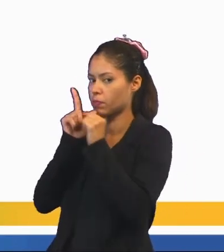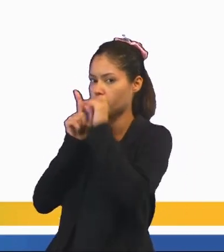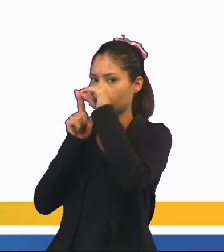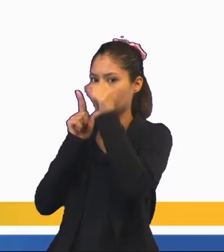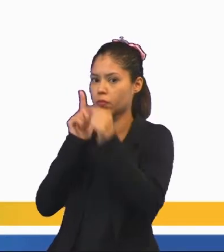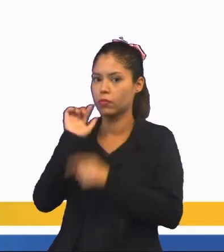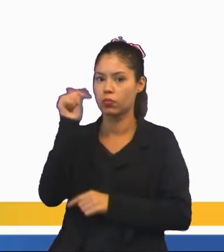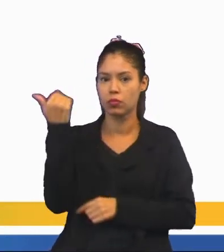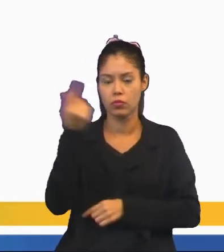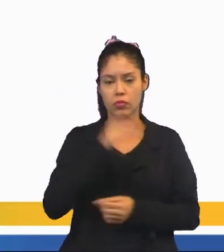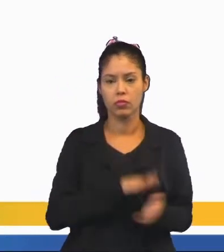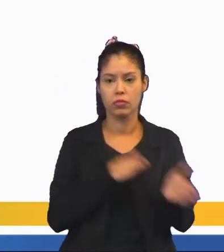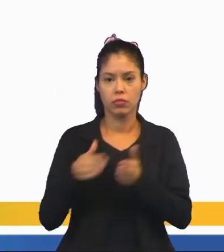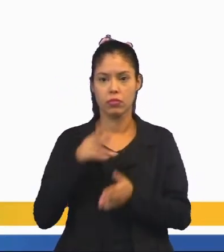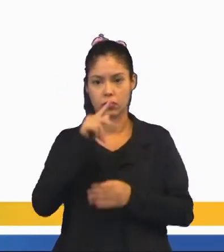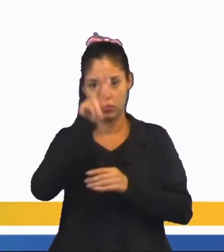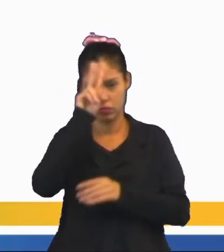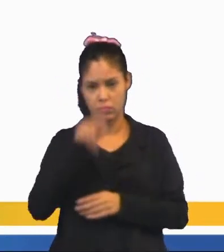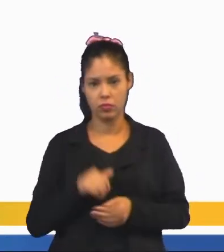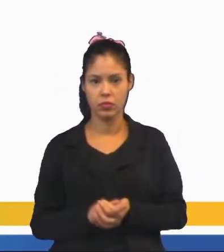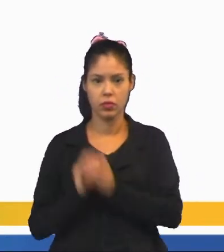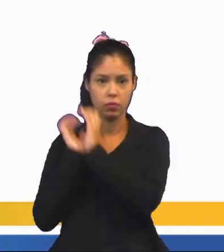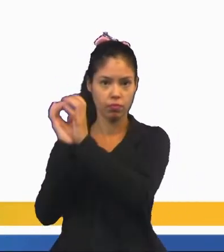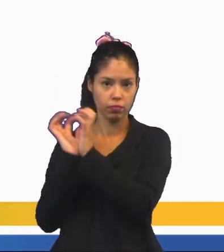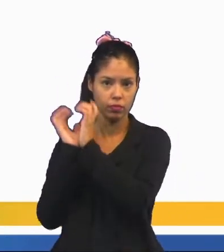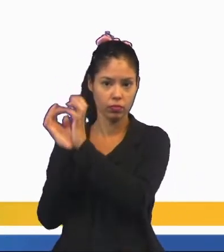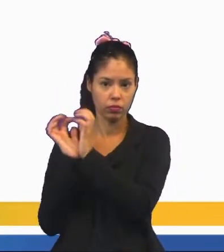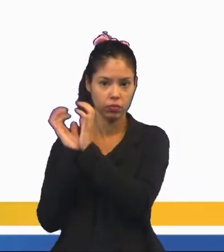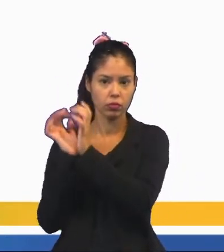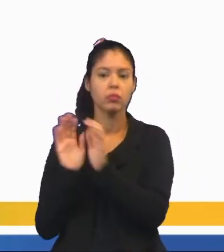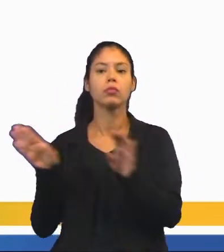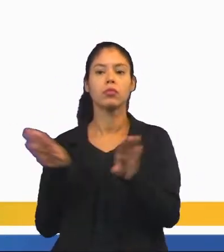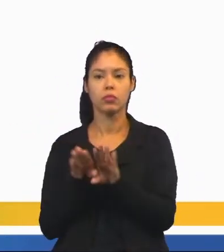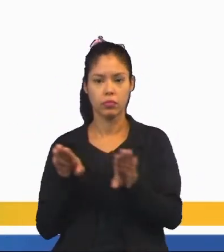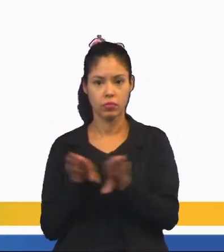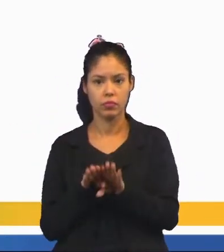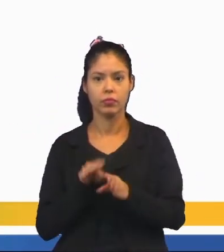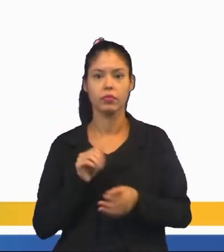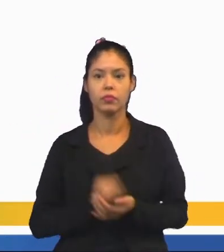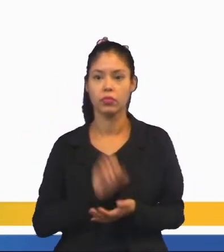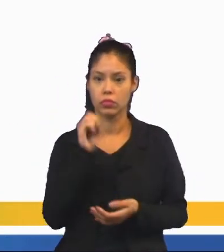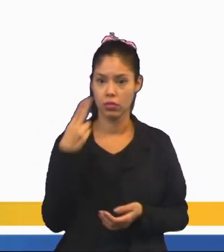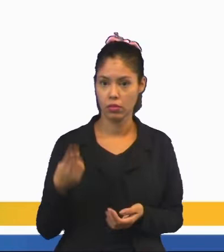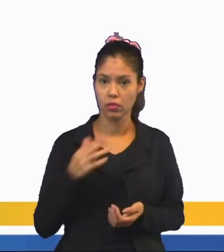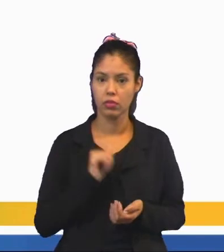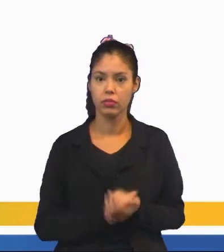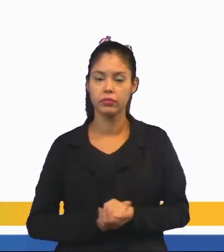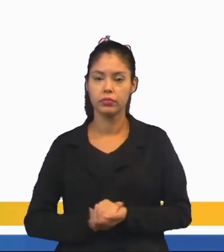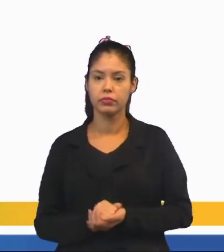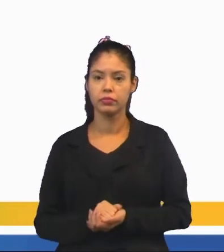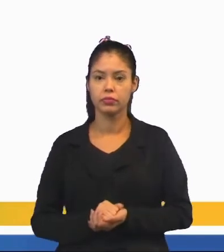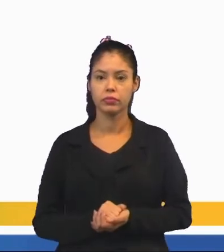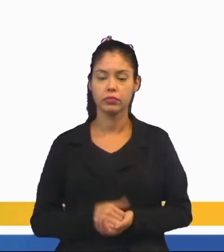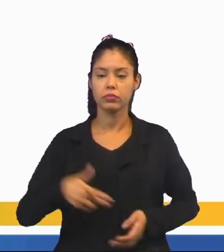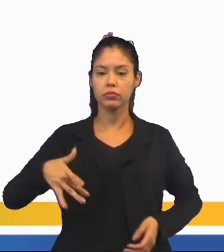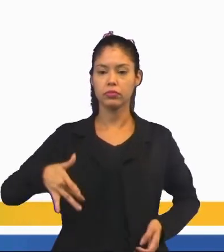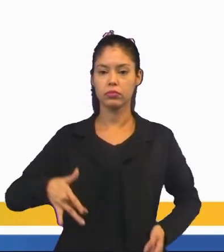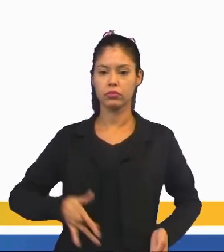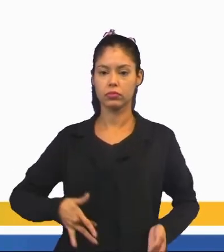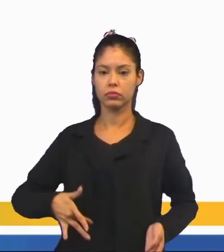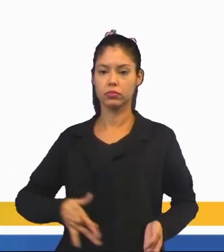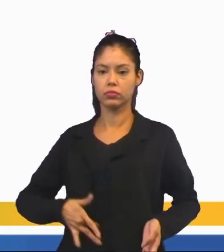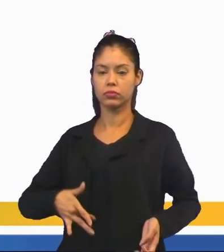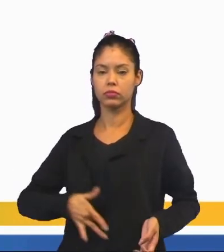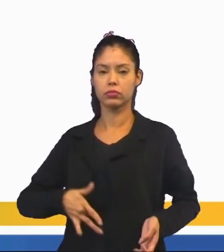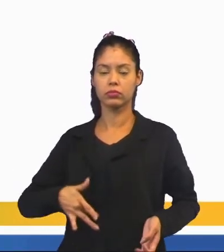em outras partes do corpo, como no cérebro, uma doença séria, ou no trato